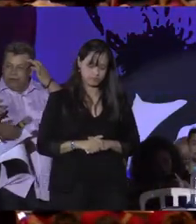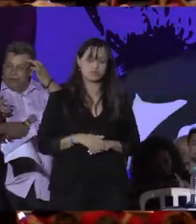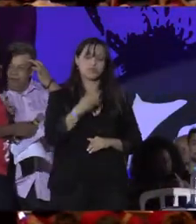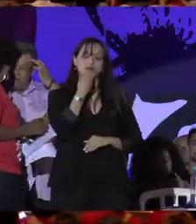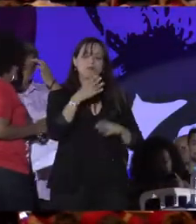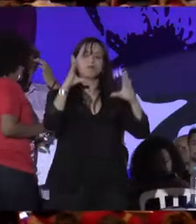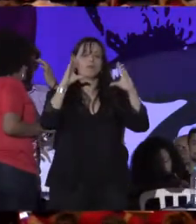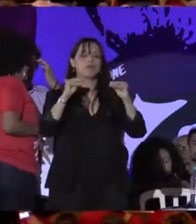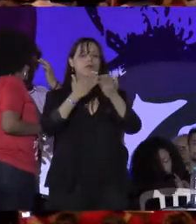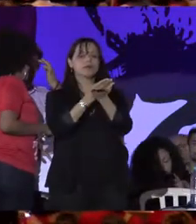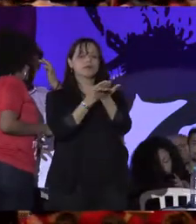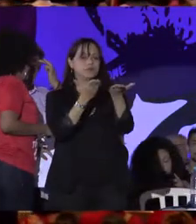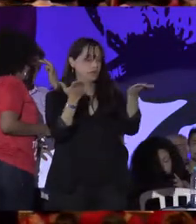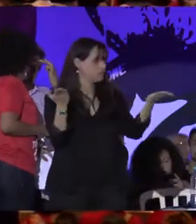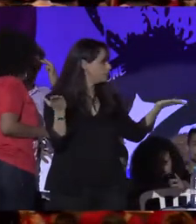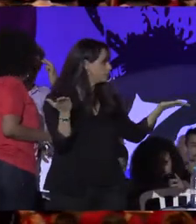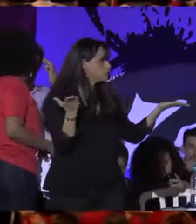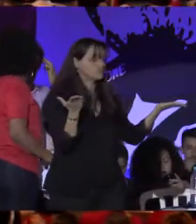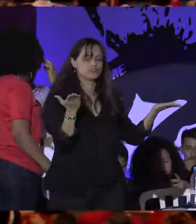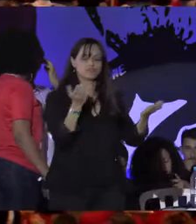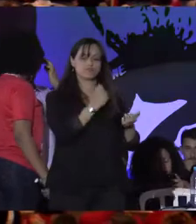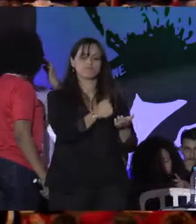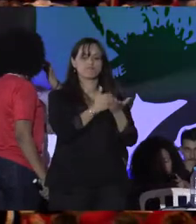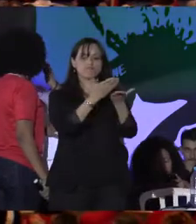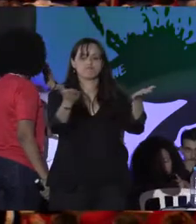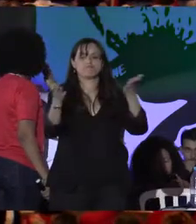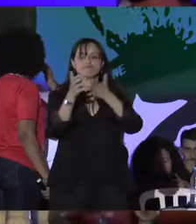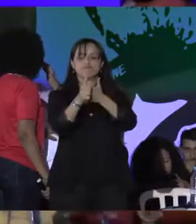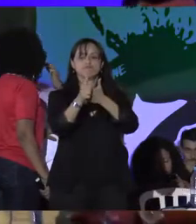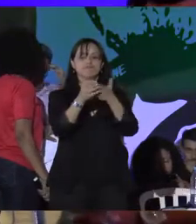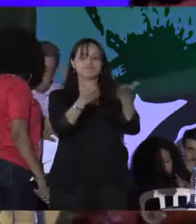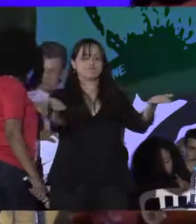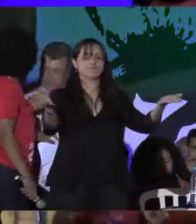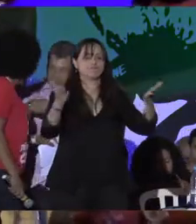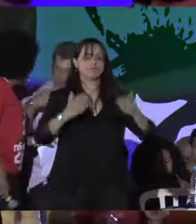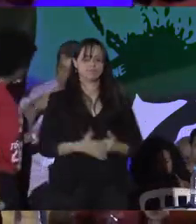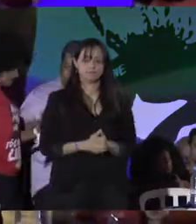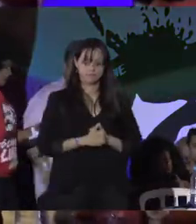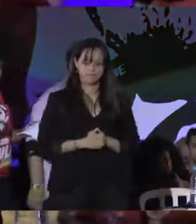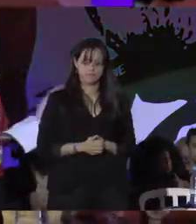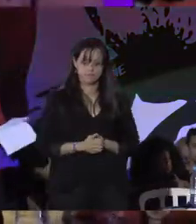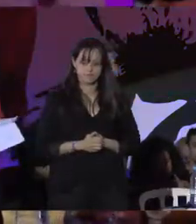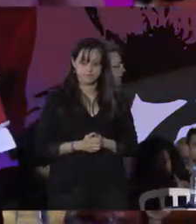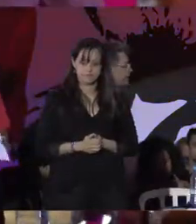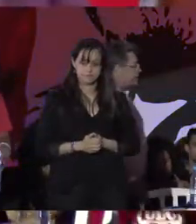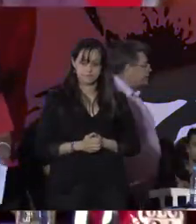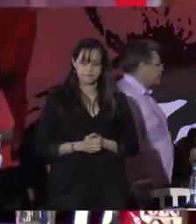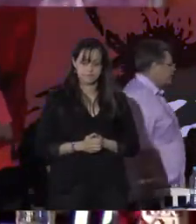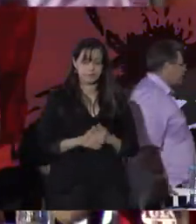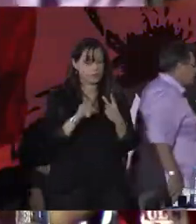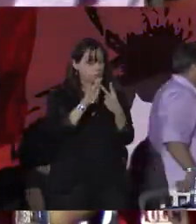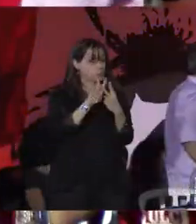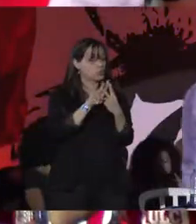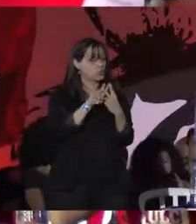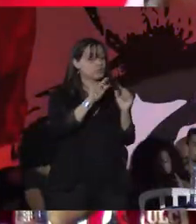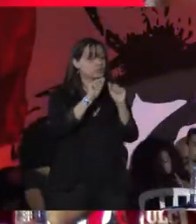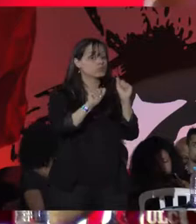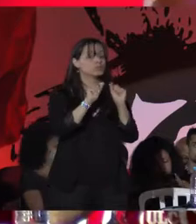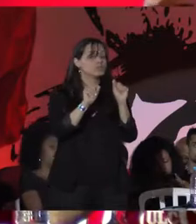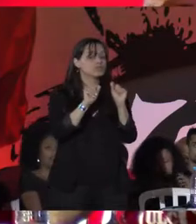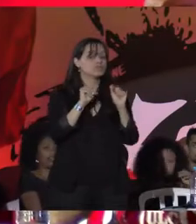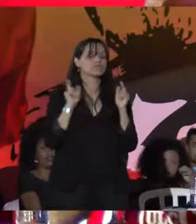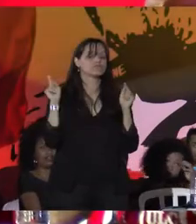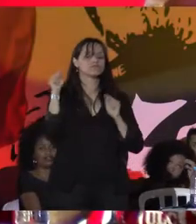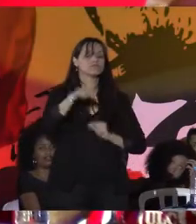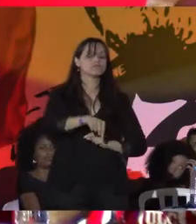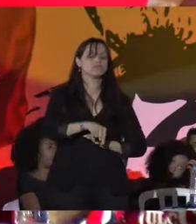Boa noite, companheiros e companheiras. Duas razões nos trazem aqui,